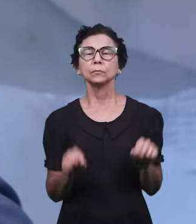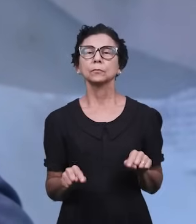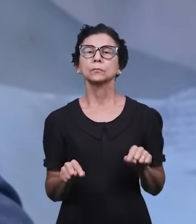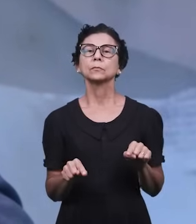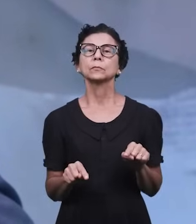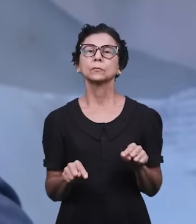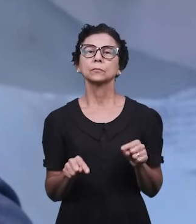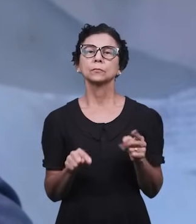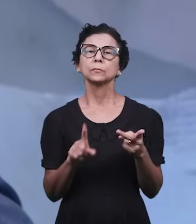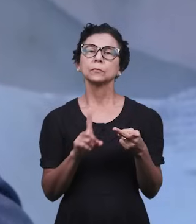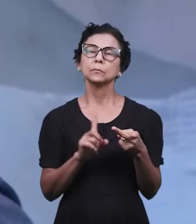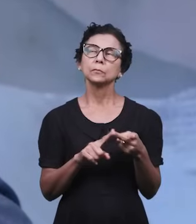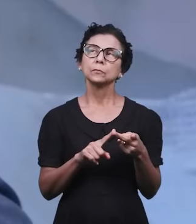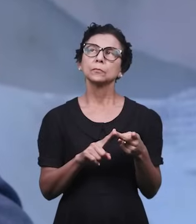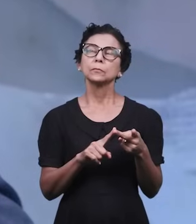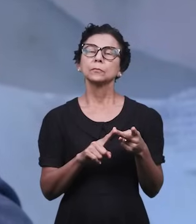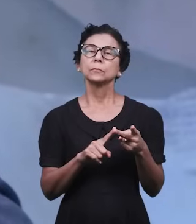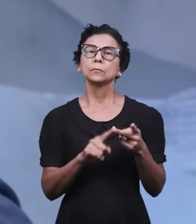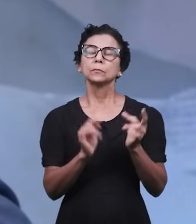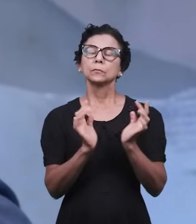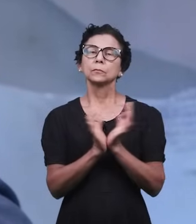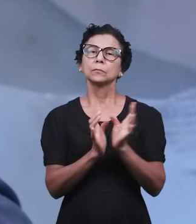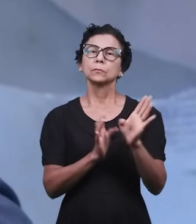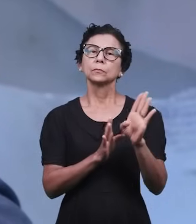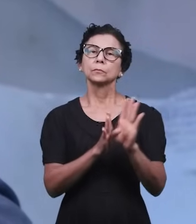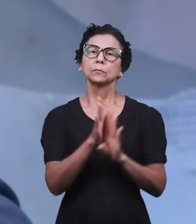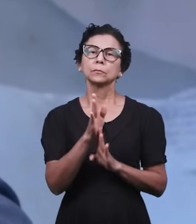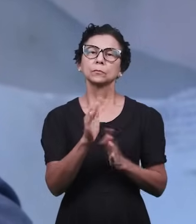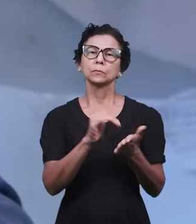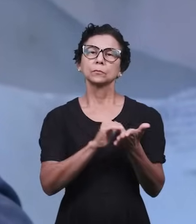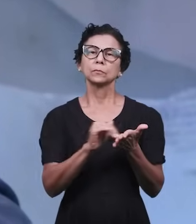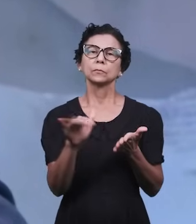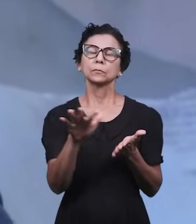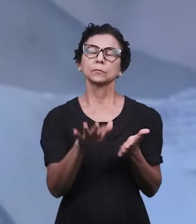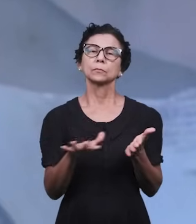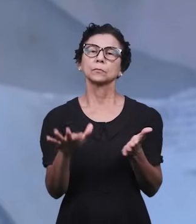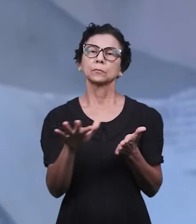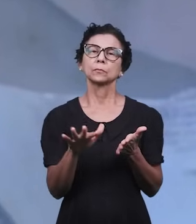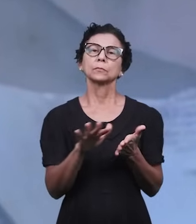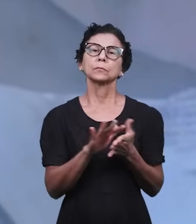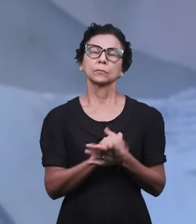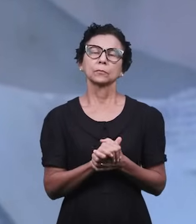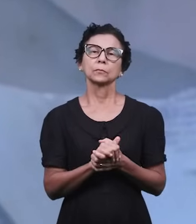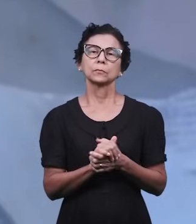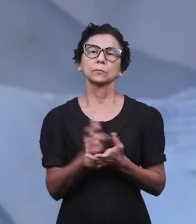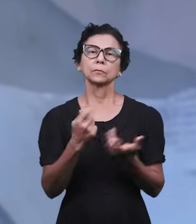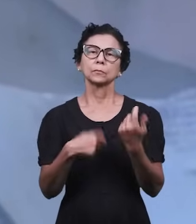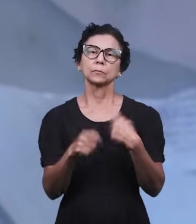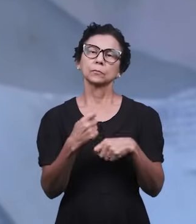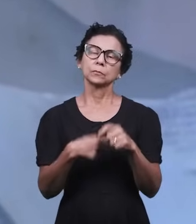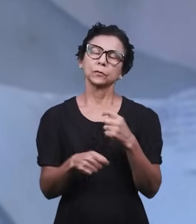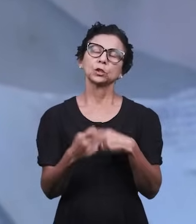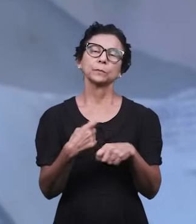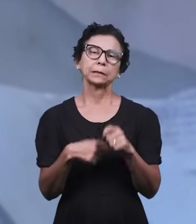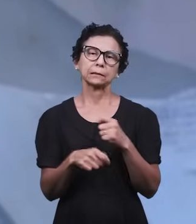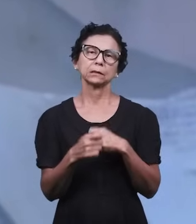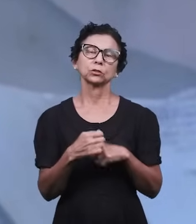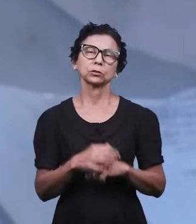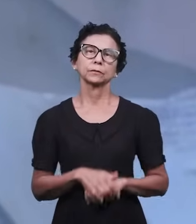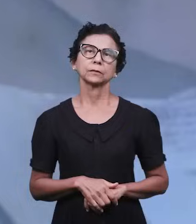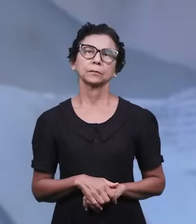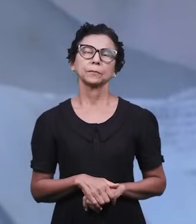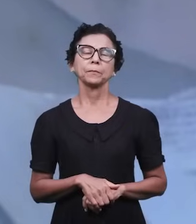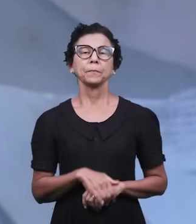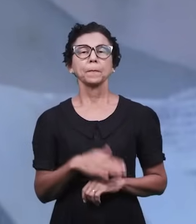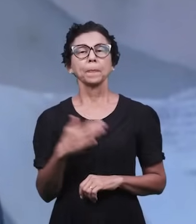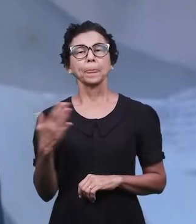o conselho, presidente e o secretário executivo da igreja, que é a administração, a parte administrativa. Na